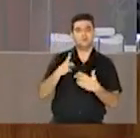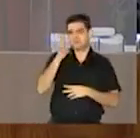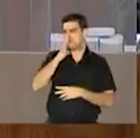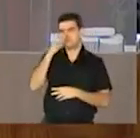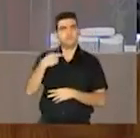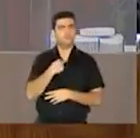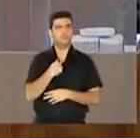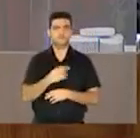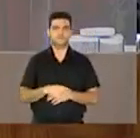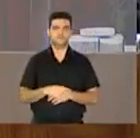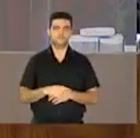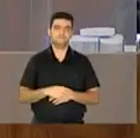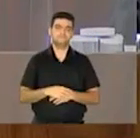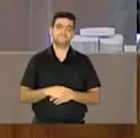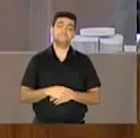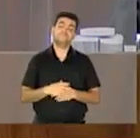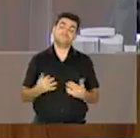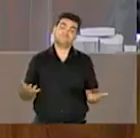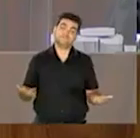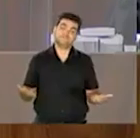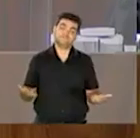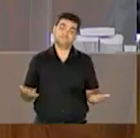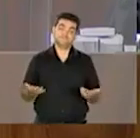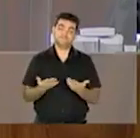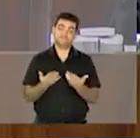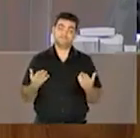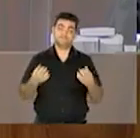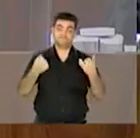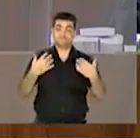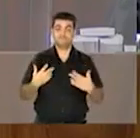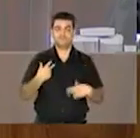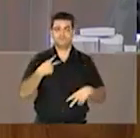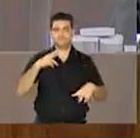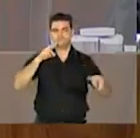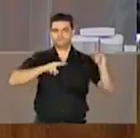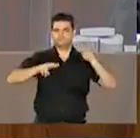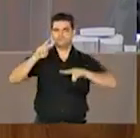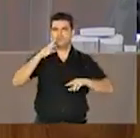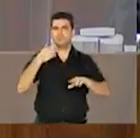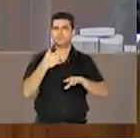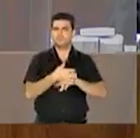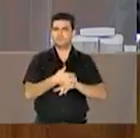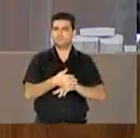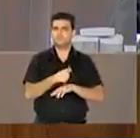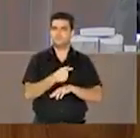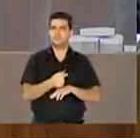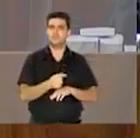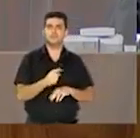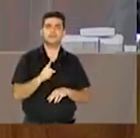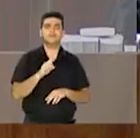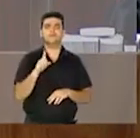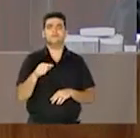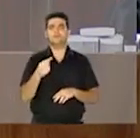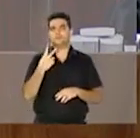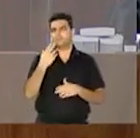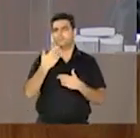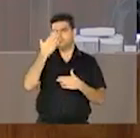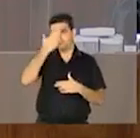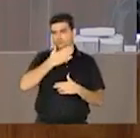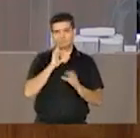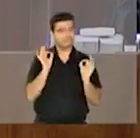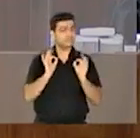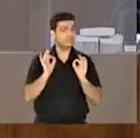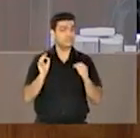realidade. Feitas essas considerações, observo que a parte autora não logrou